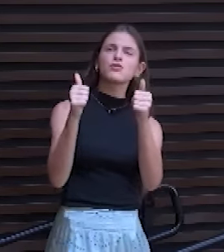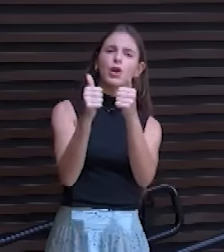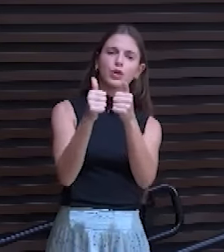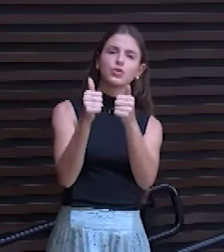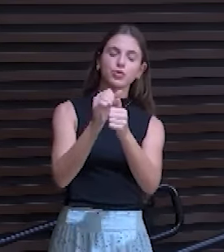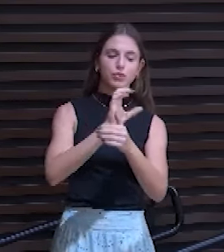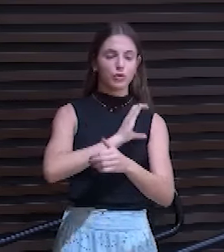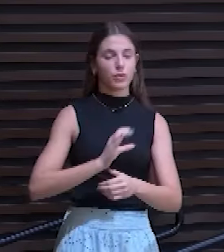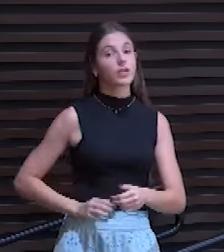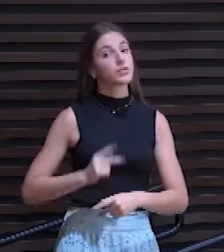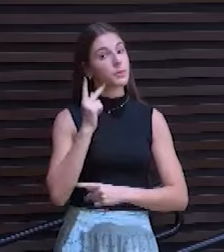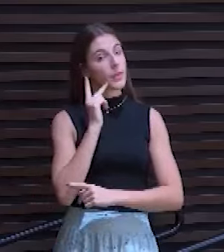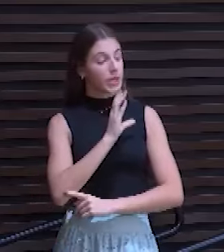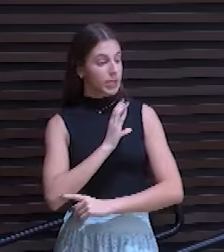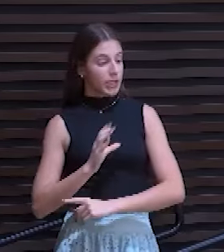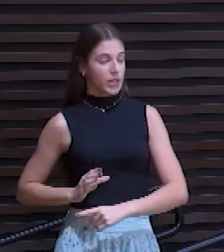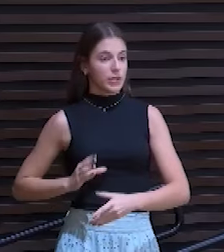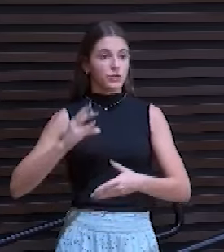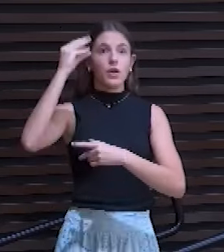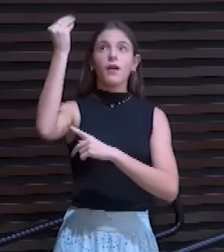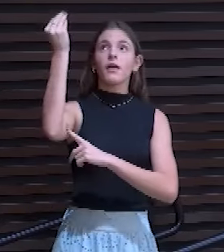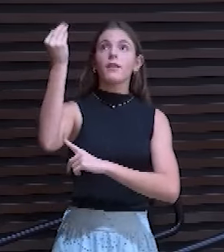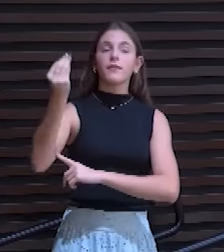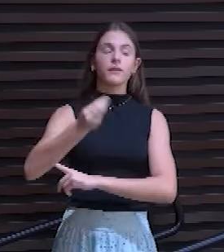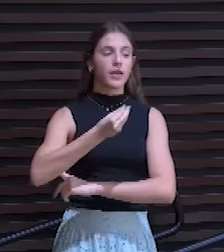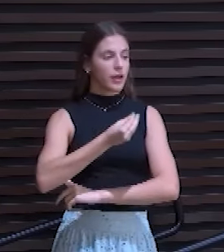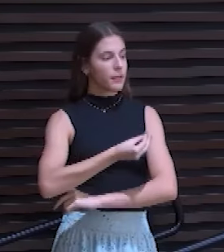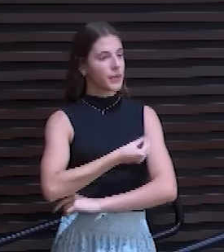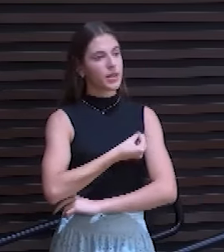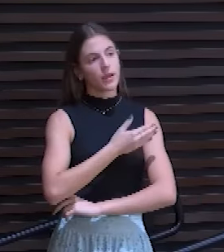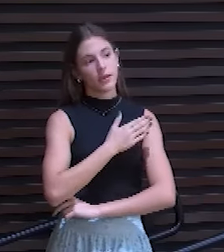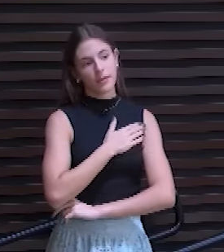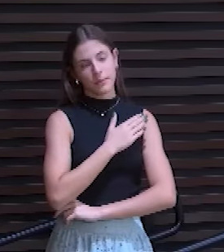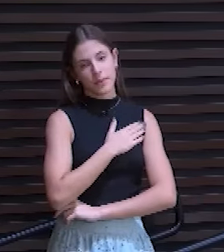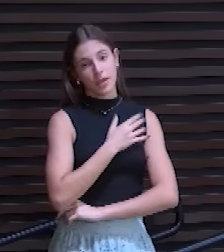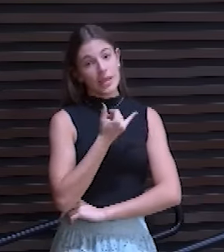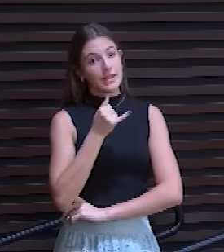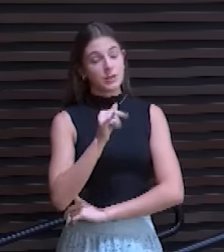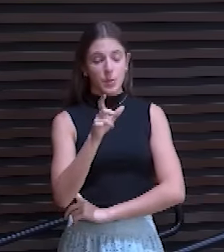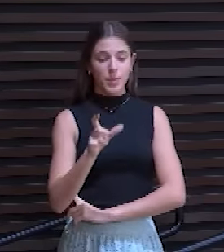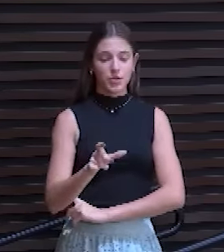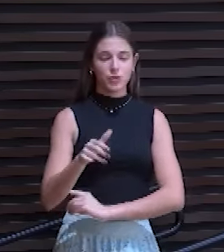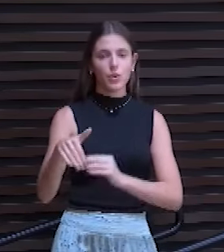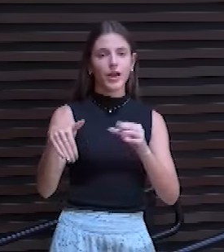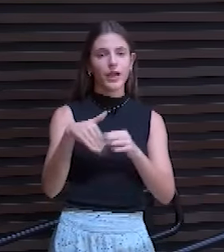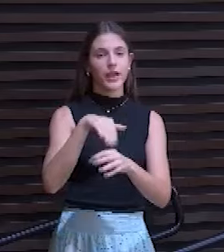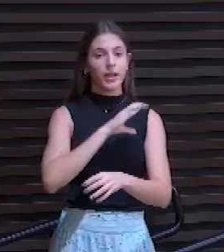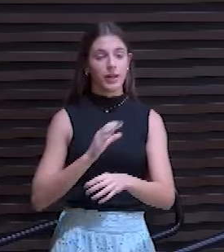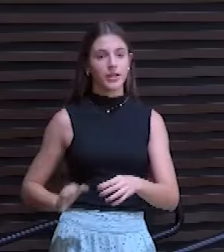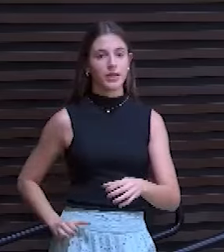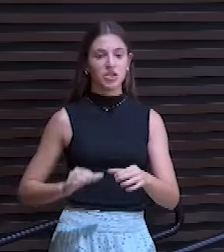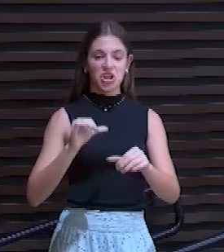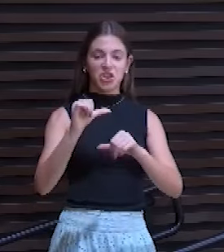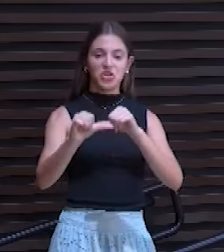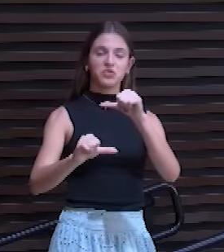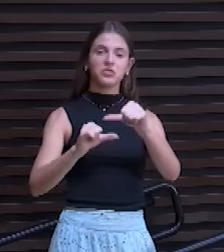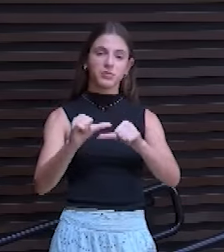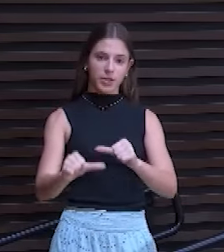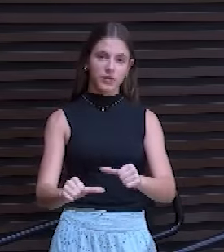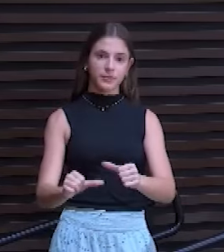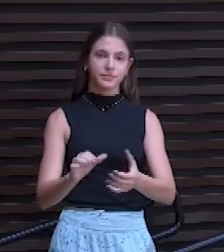que Cristo venha habitar em mim. Se alguém está em Cristo, é uma nova criatura.